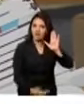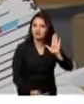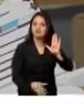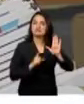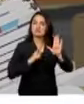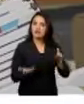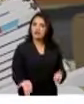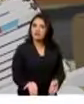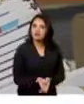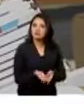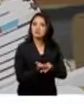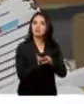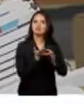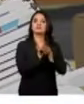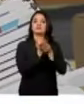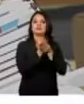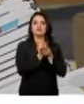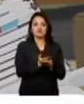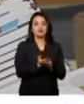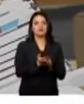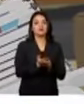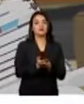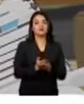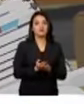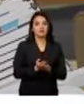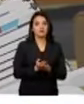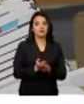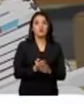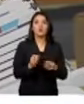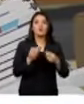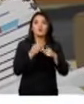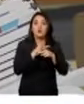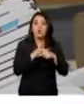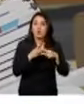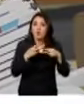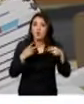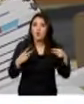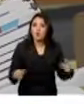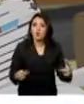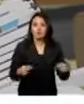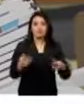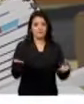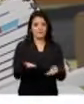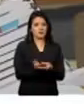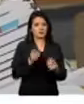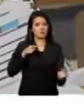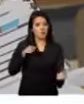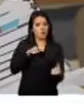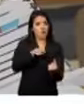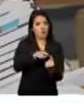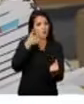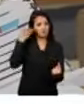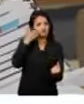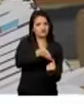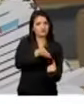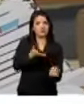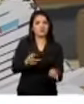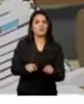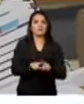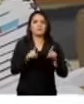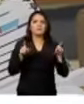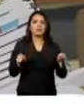com reveladores da inserção de processos objetivos, mais precisamente,